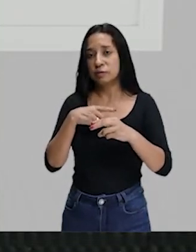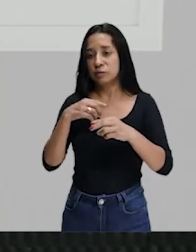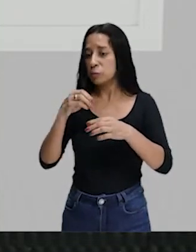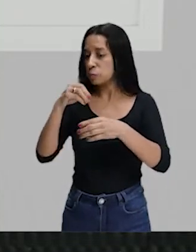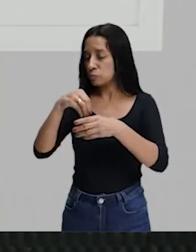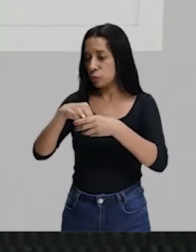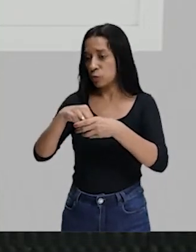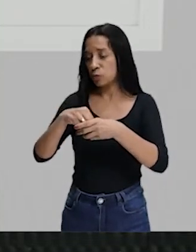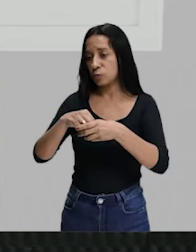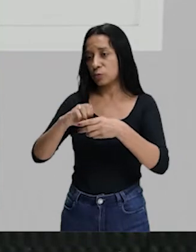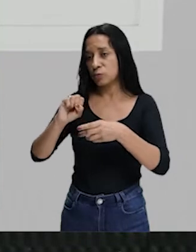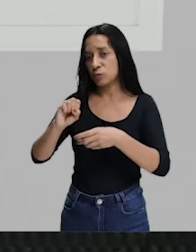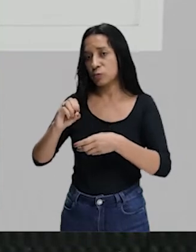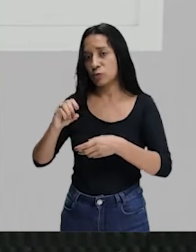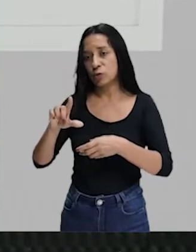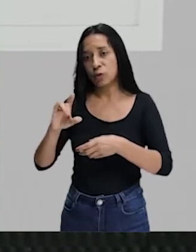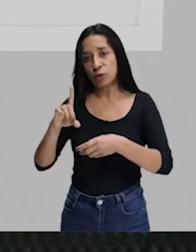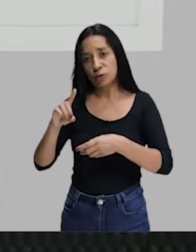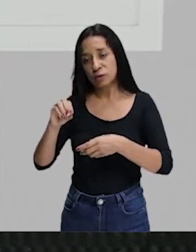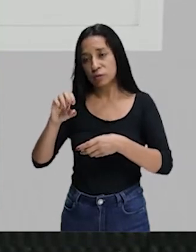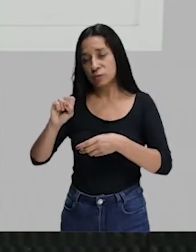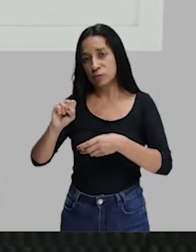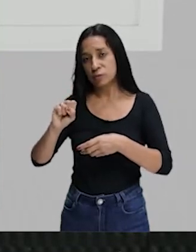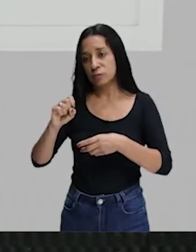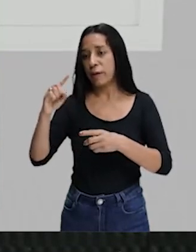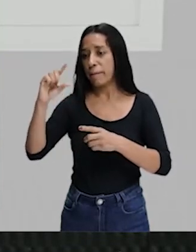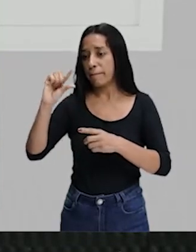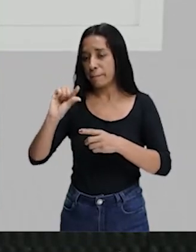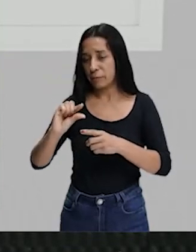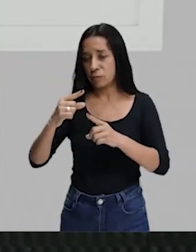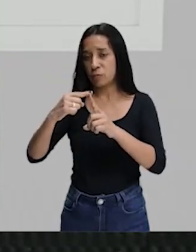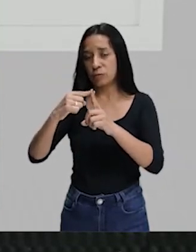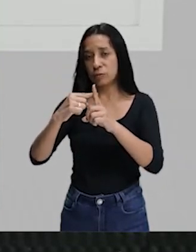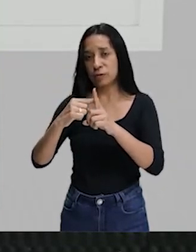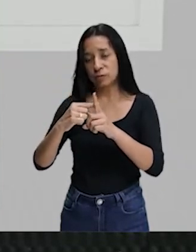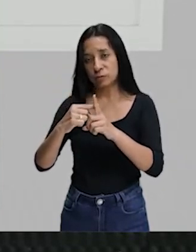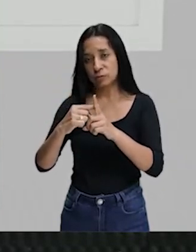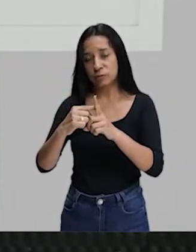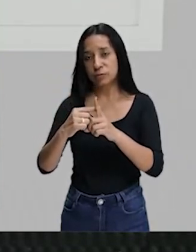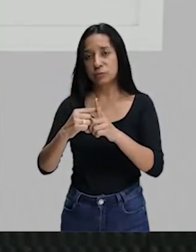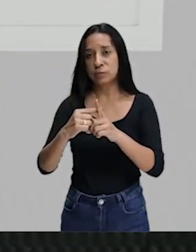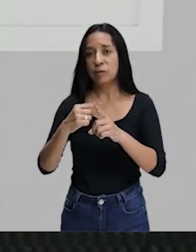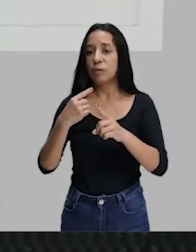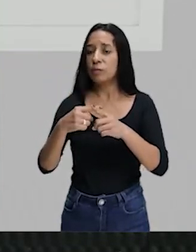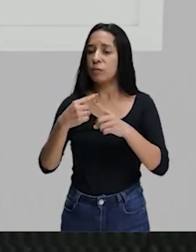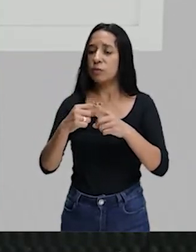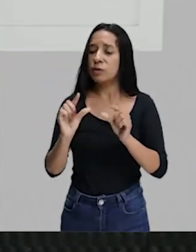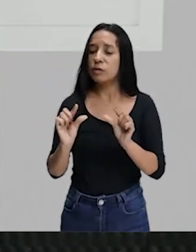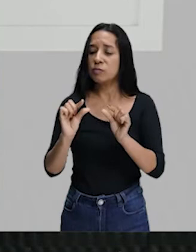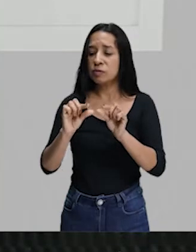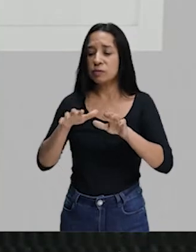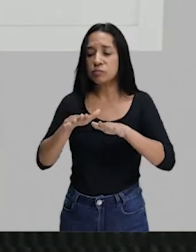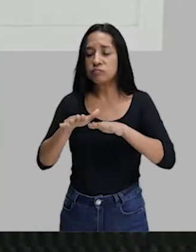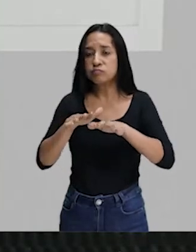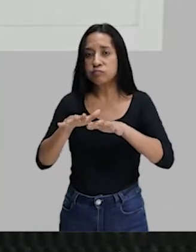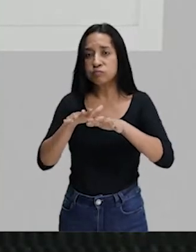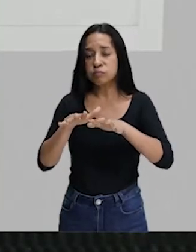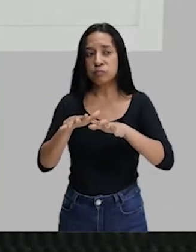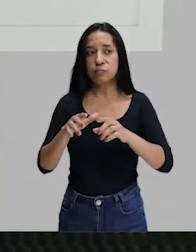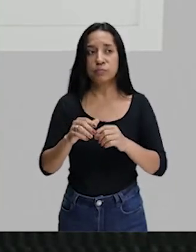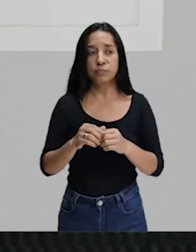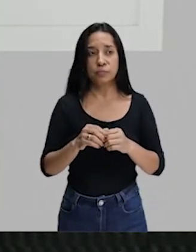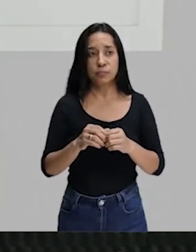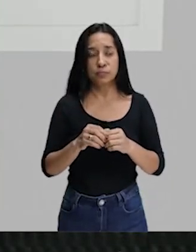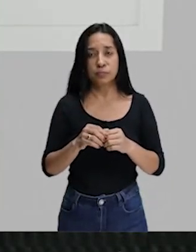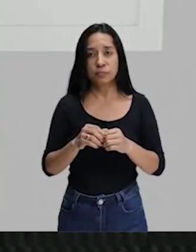o estado sólido é aquele de menor temperatura, justamente por conta da vibração, que é muito pequena. Ok? Então essas moléculas,